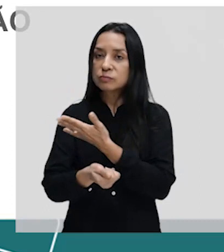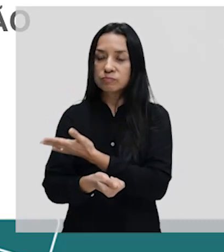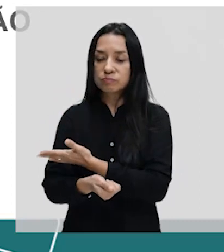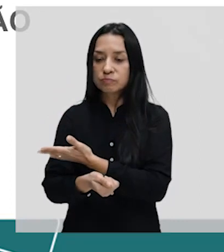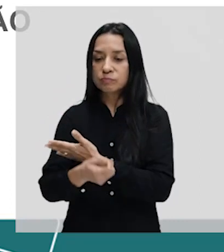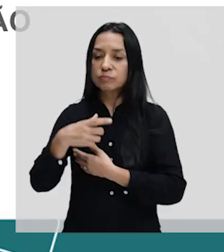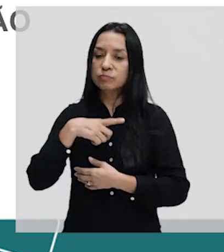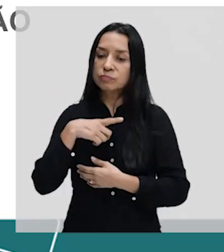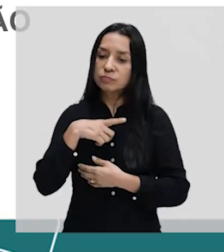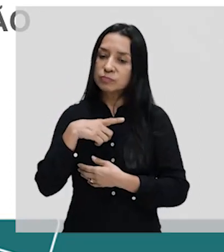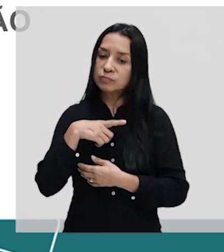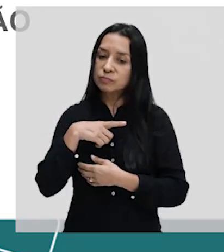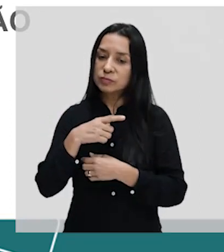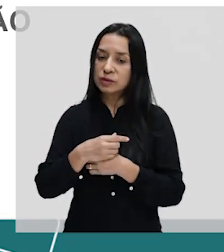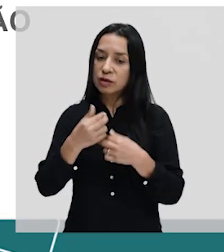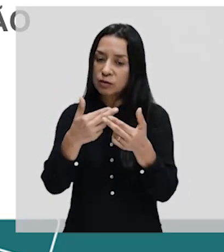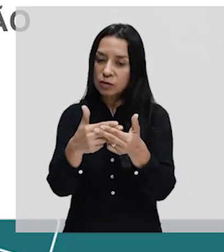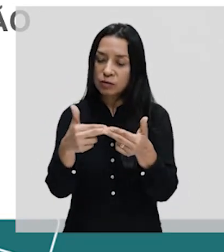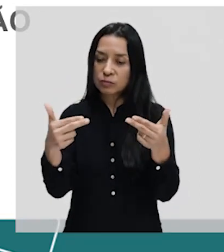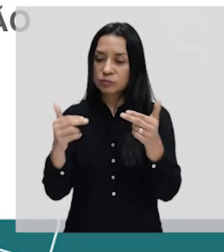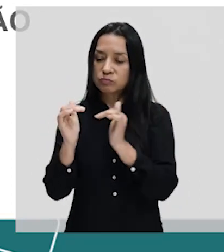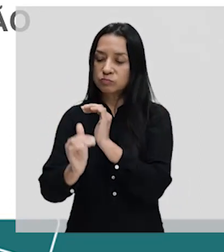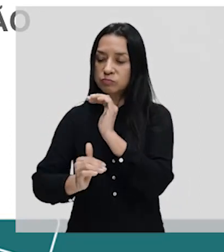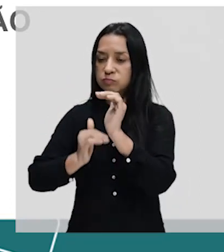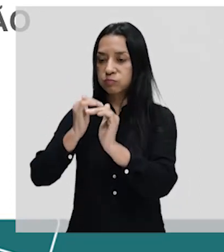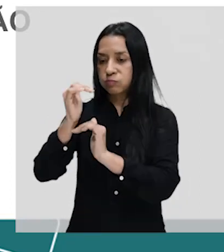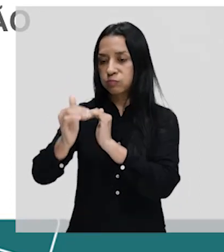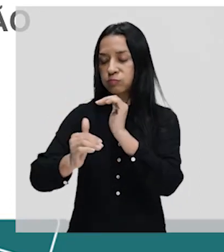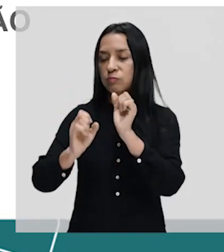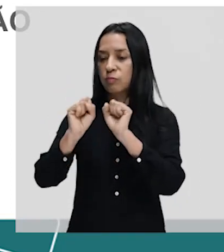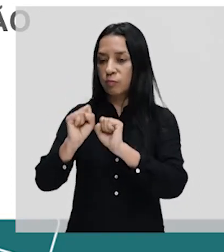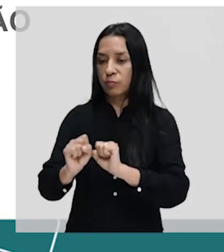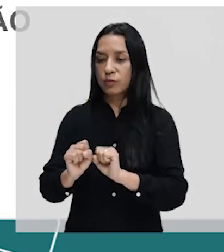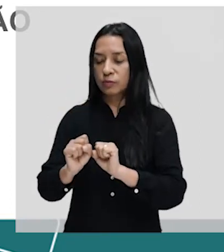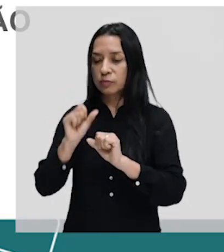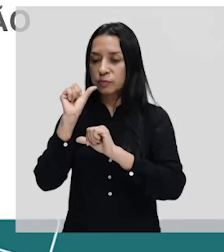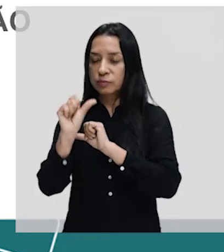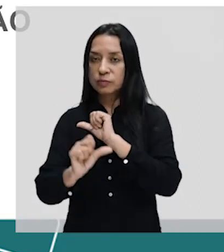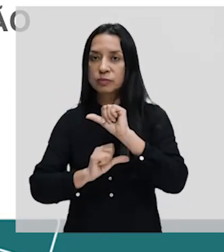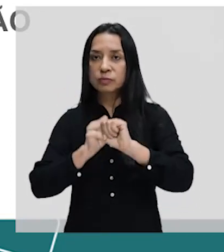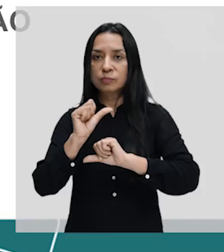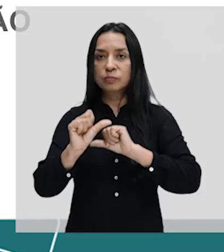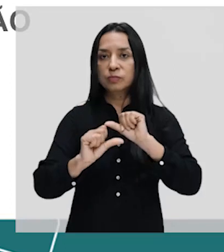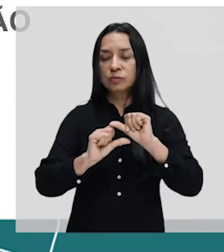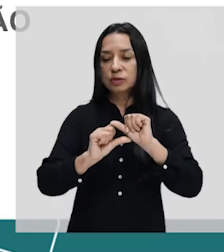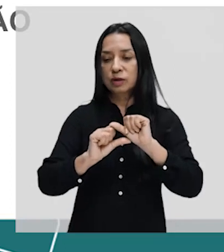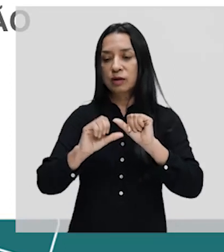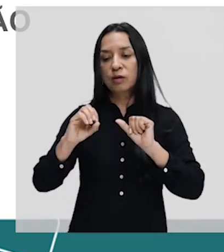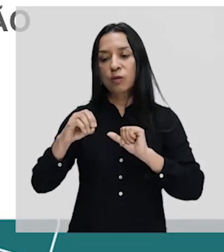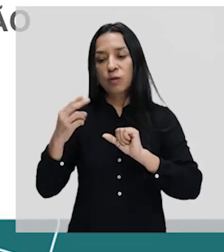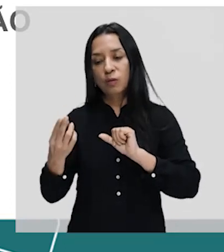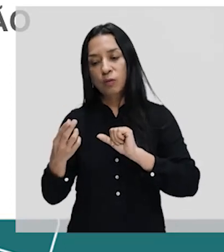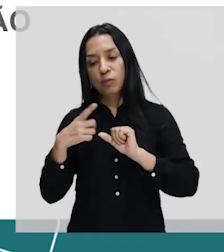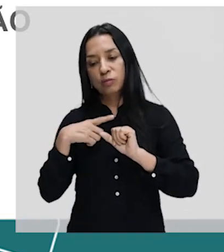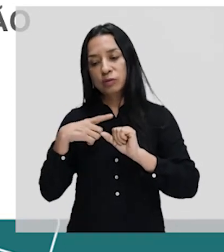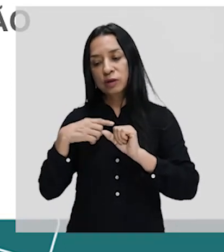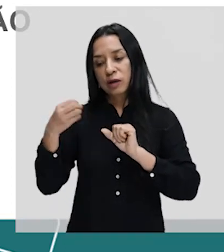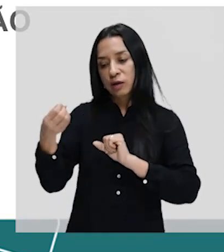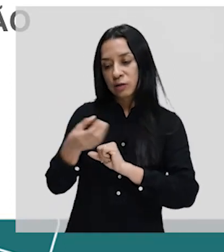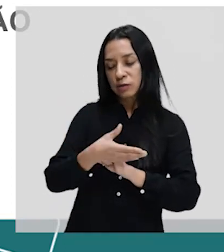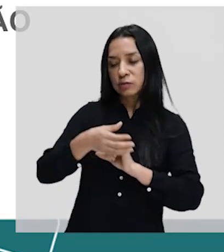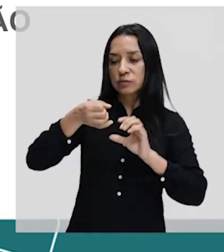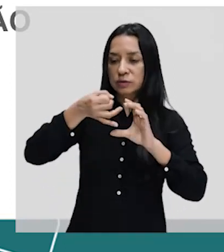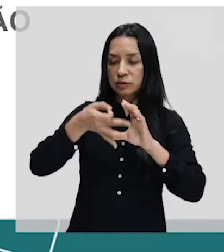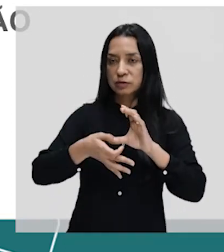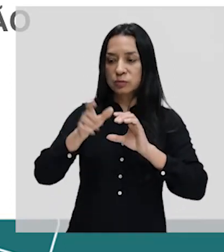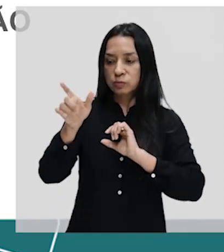tenho mecanismos evolutivos que podem mudar ou trazer novas características genéticas nos